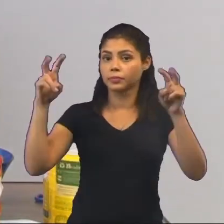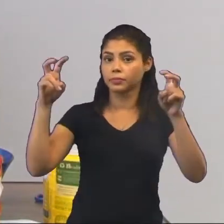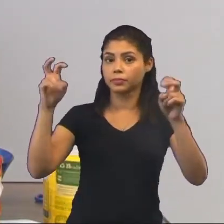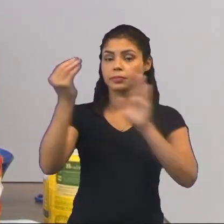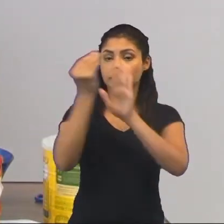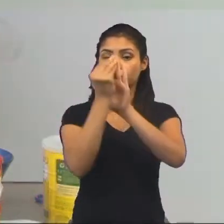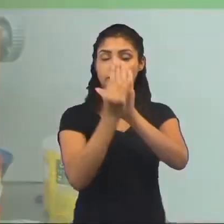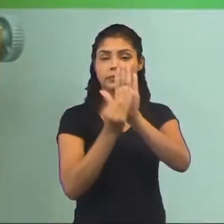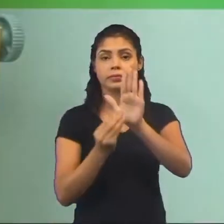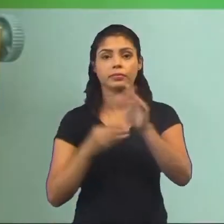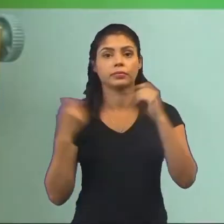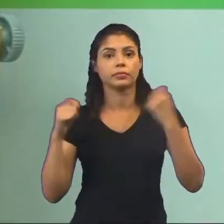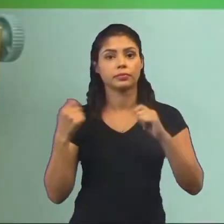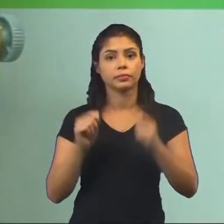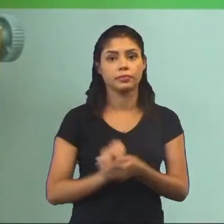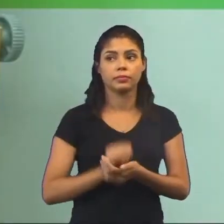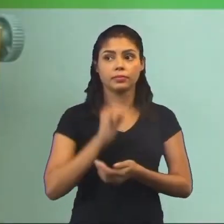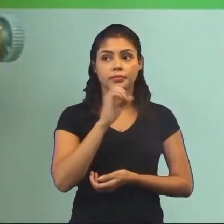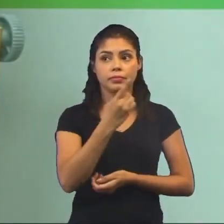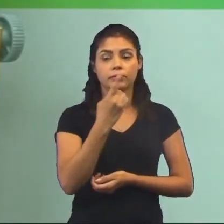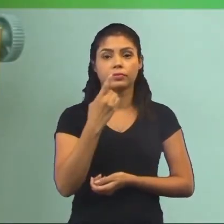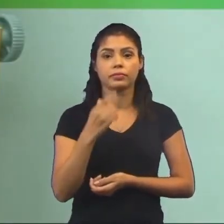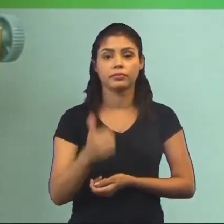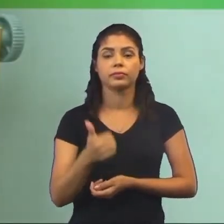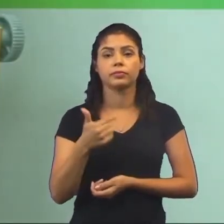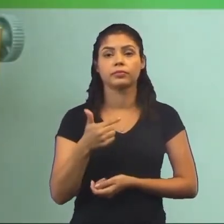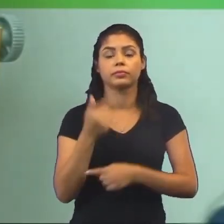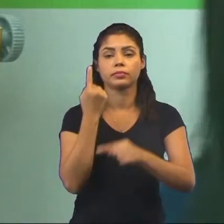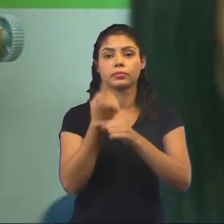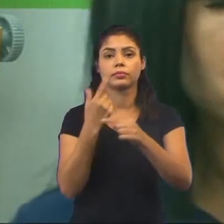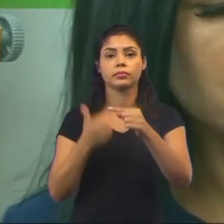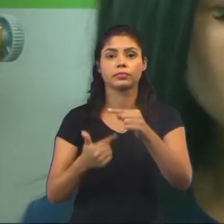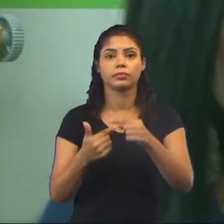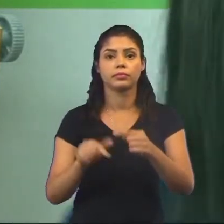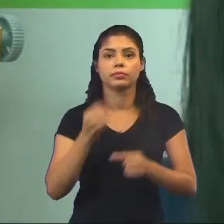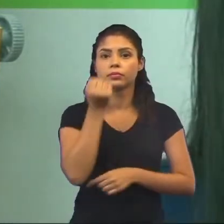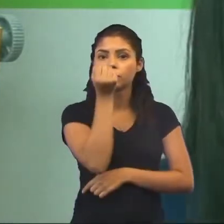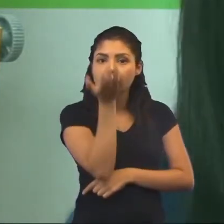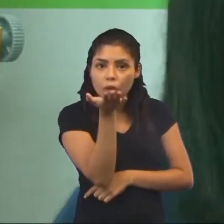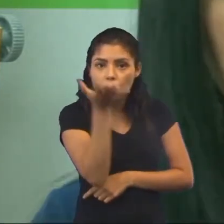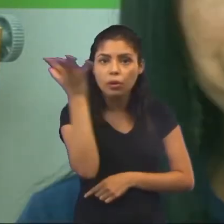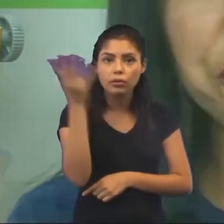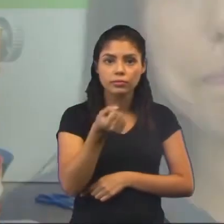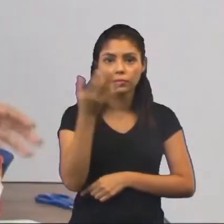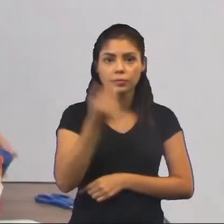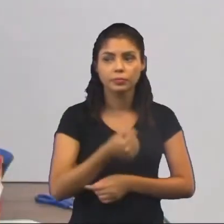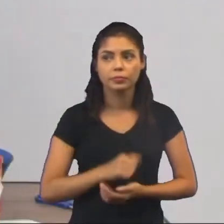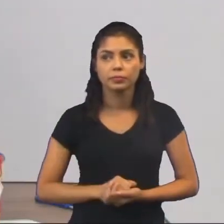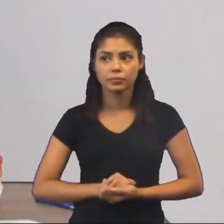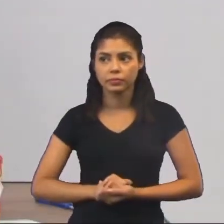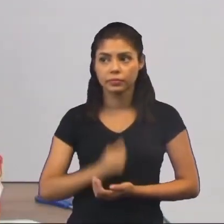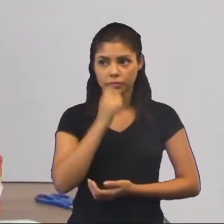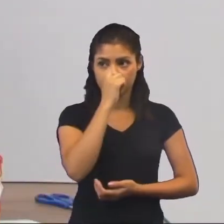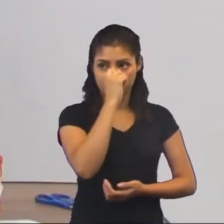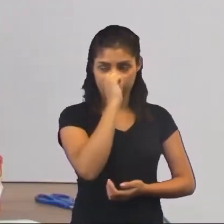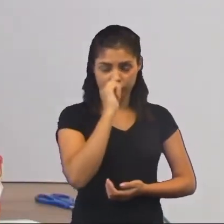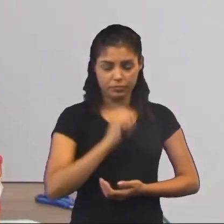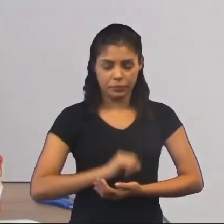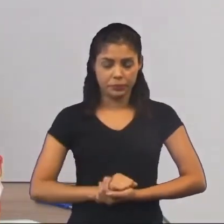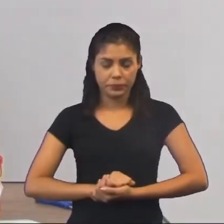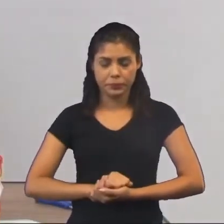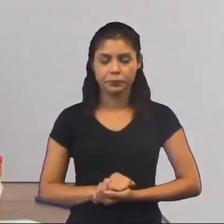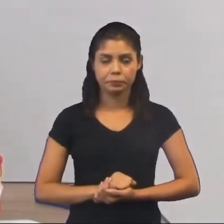ingredientes. Então, nós precisamos de meia lata de leite em pó. Aqui eu tenho leite em pó,